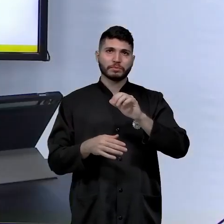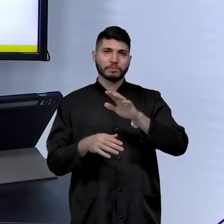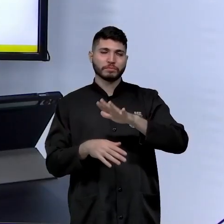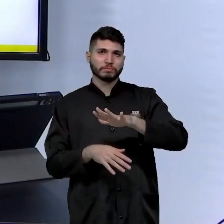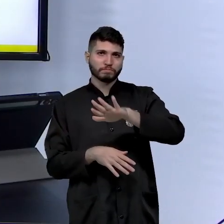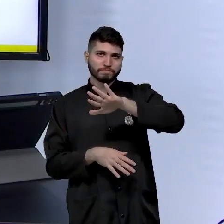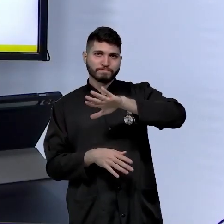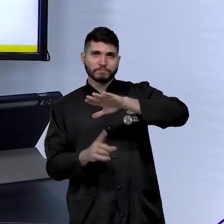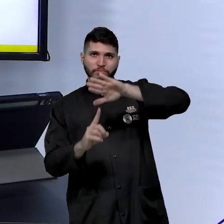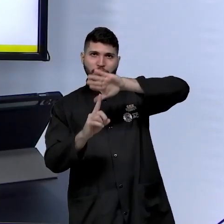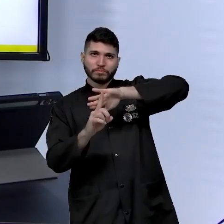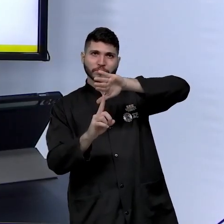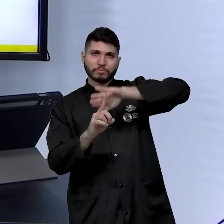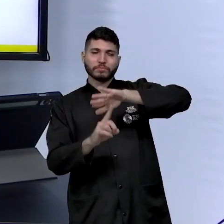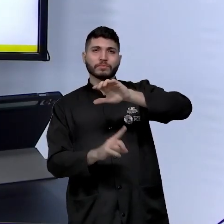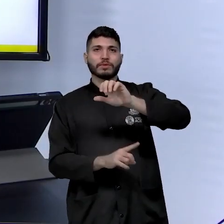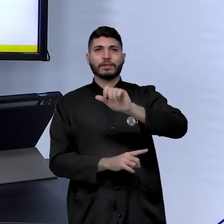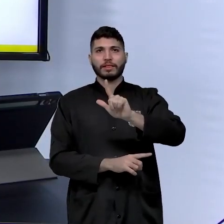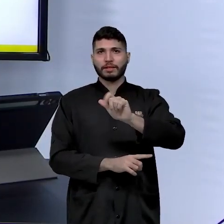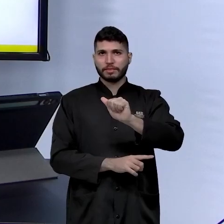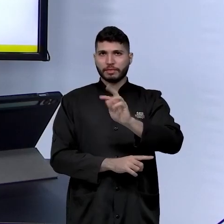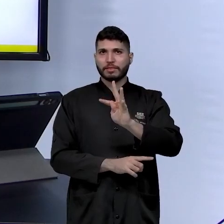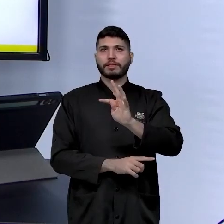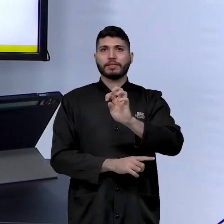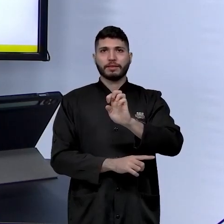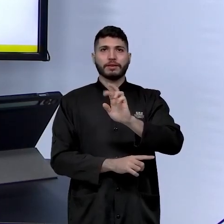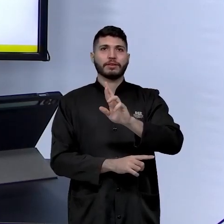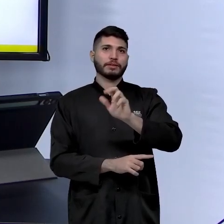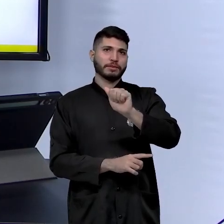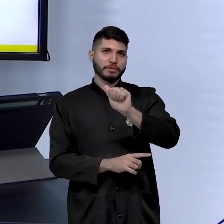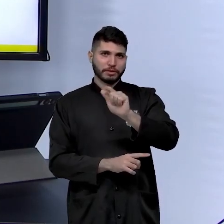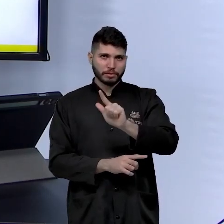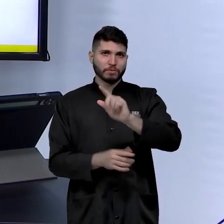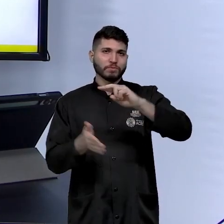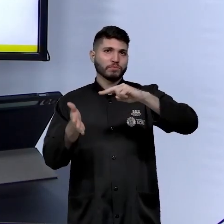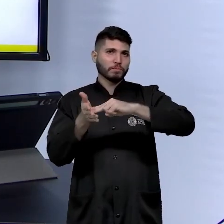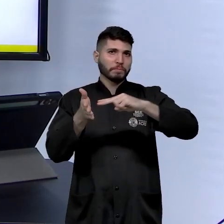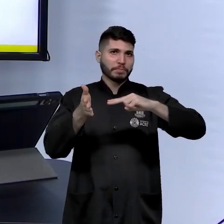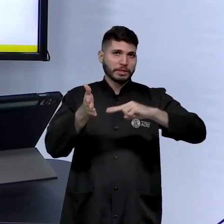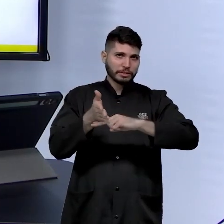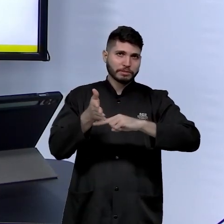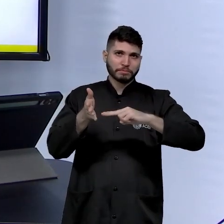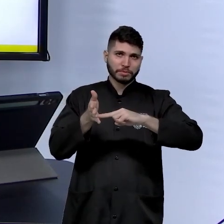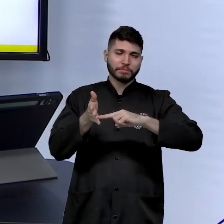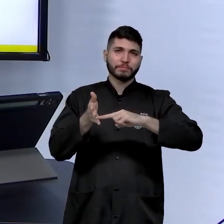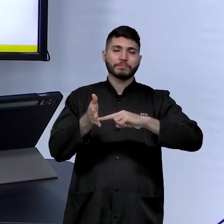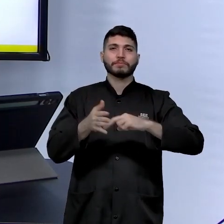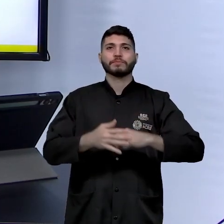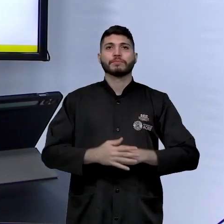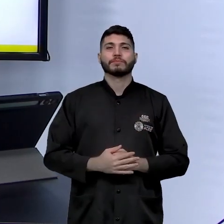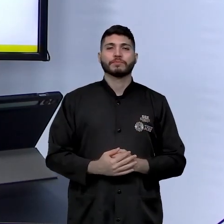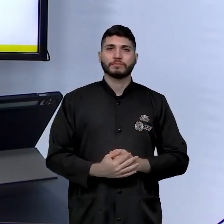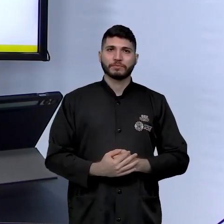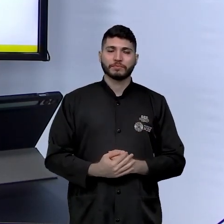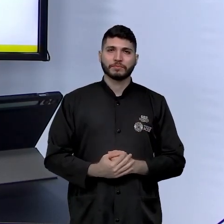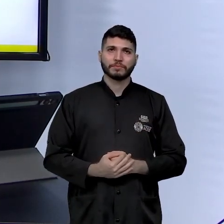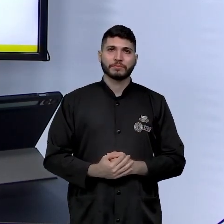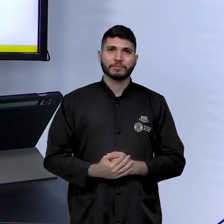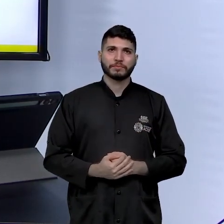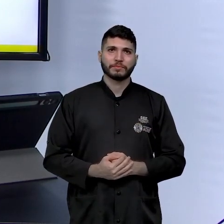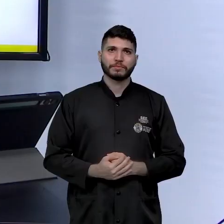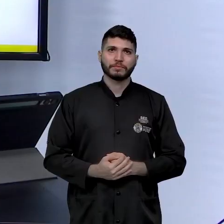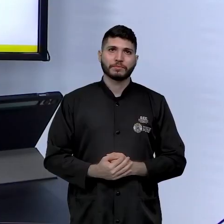quero reforçar que eu estou fazendo um caso particular. Então, nesse caso particular, é assim. Mas pode ser que